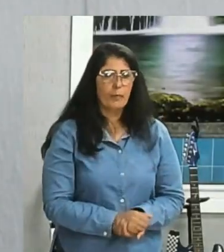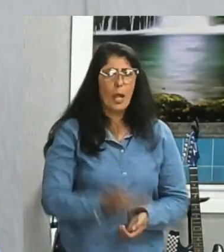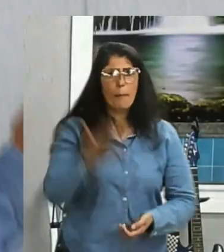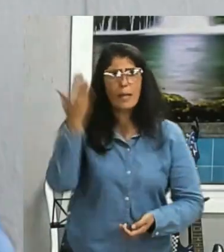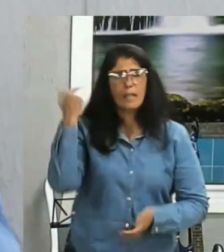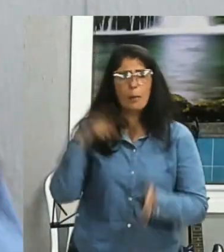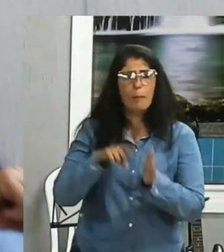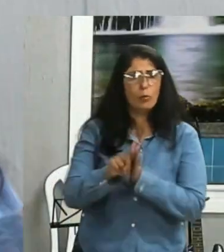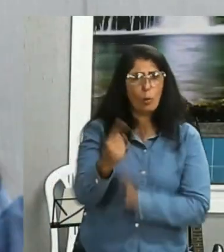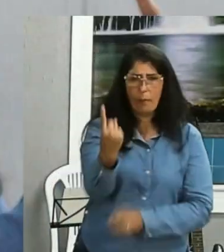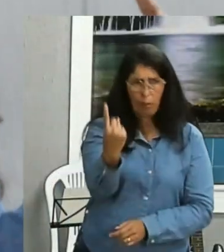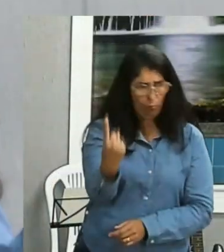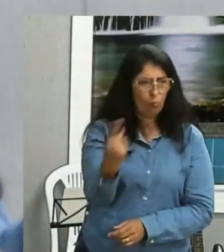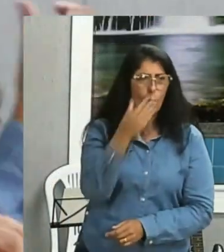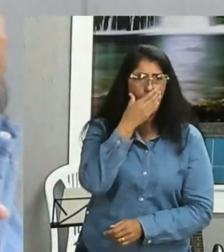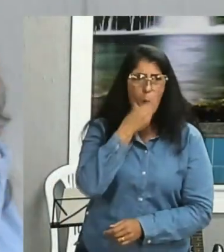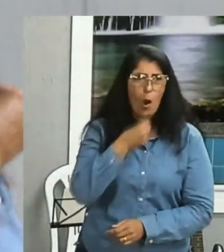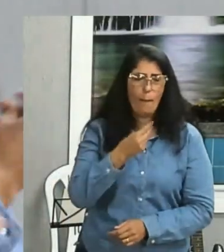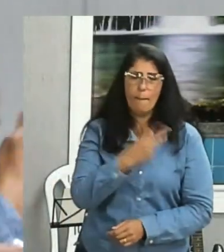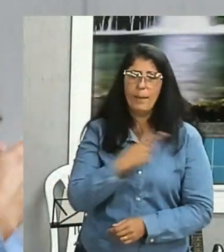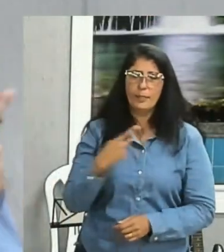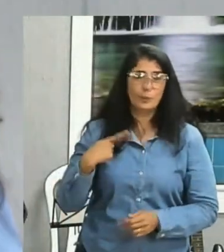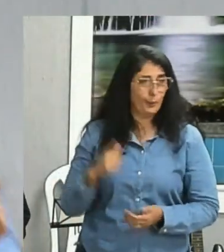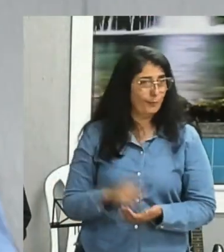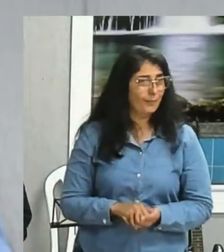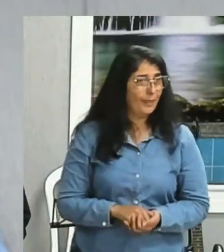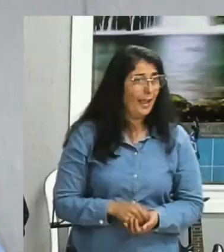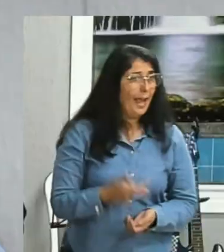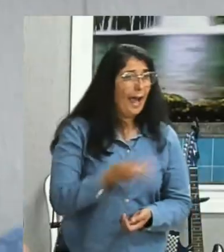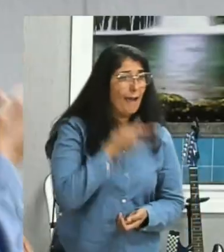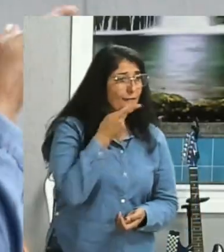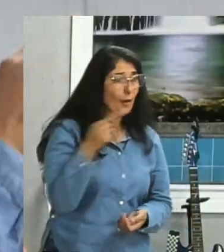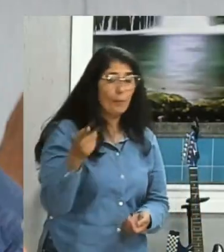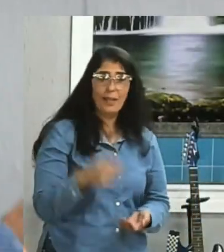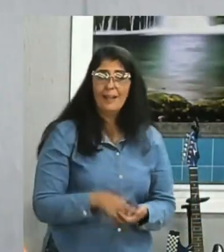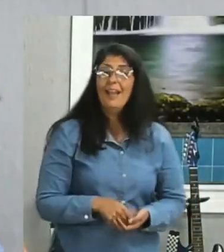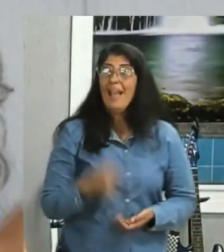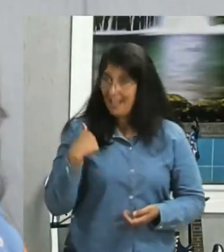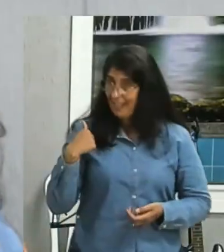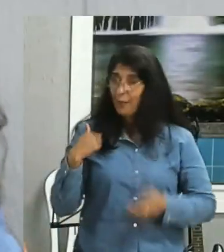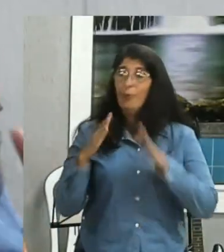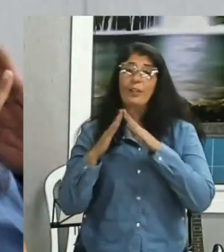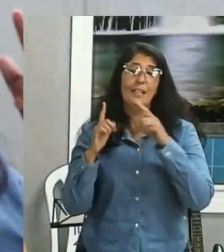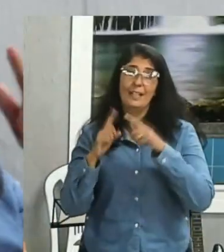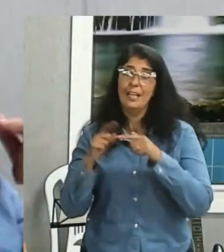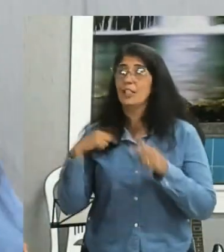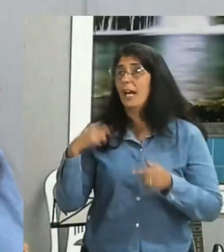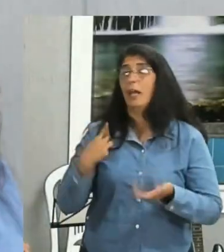chegaram para ele e falaram assim: pastor, eu caí no espírito.